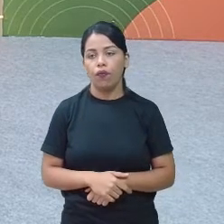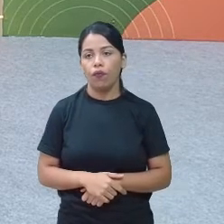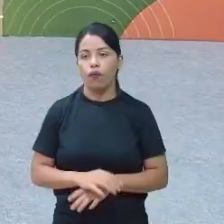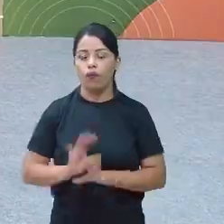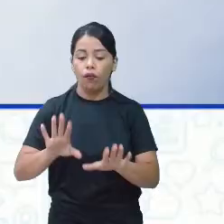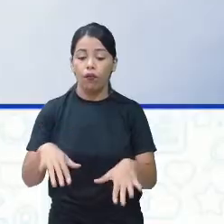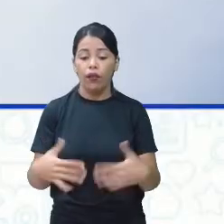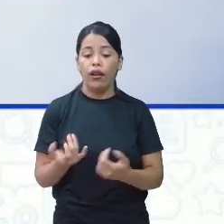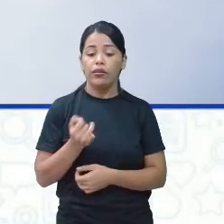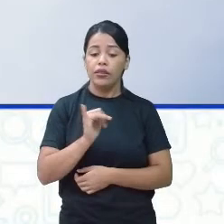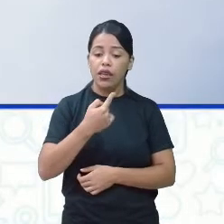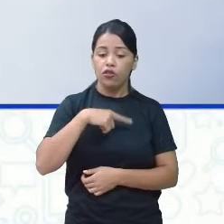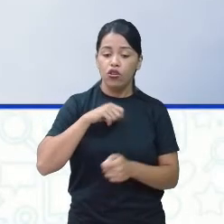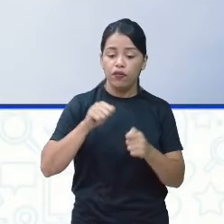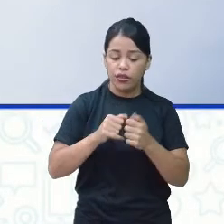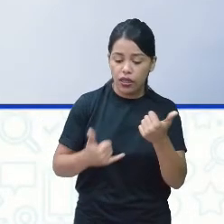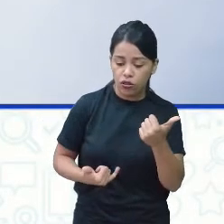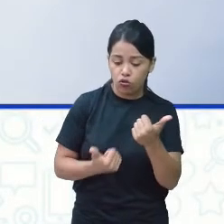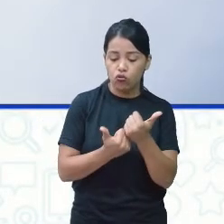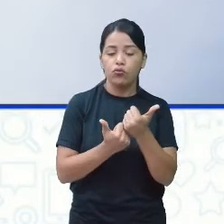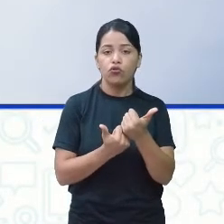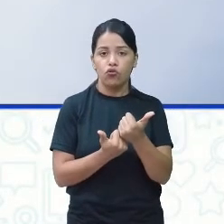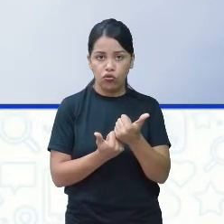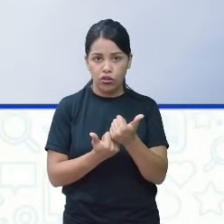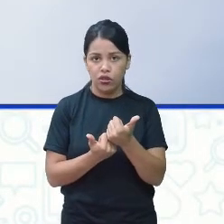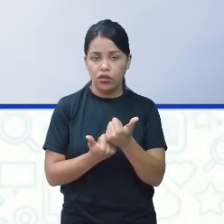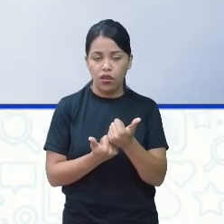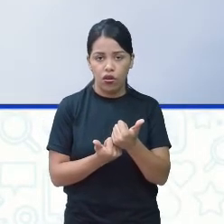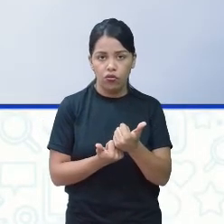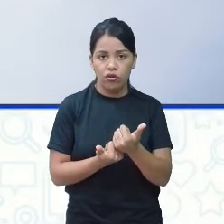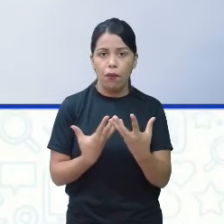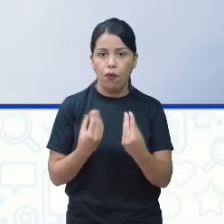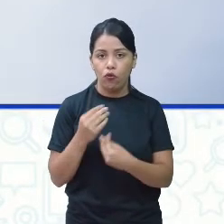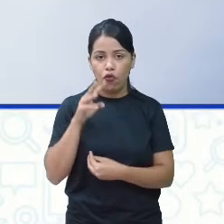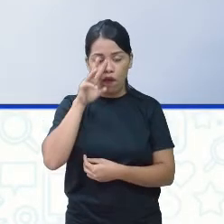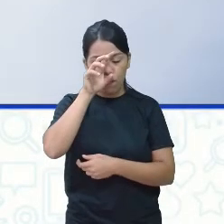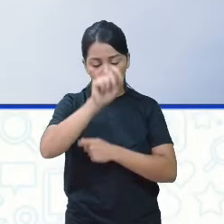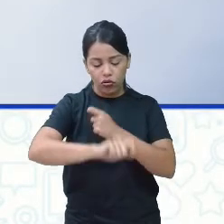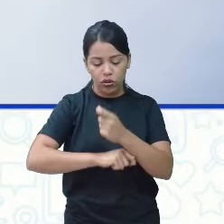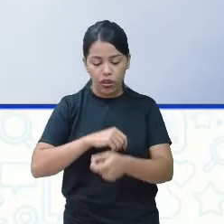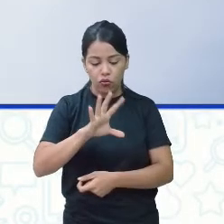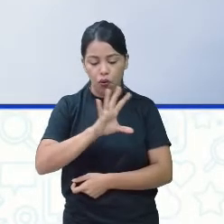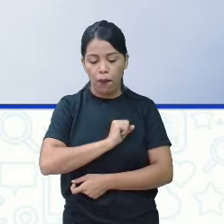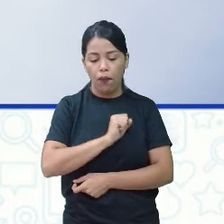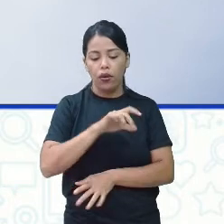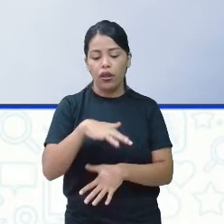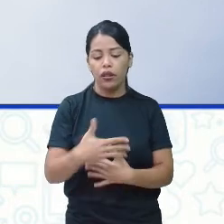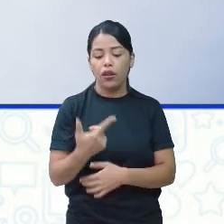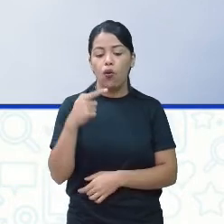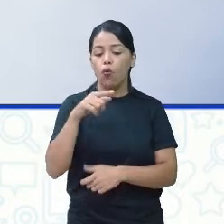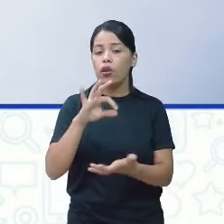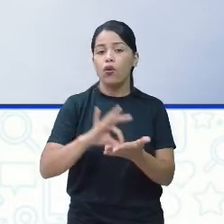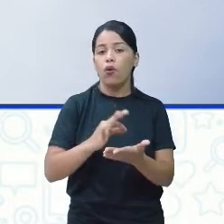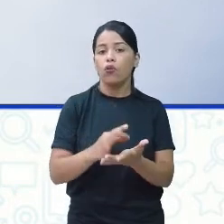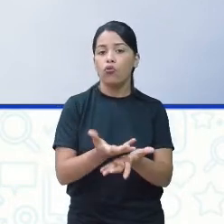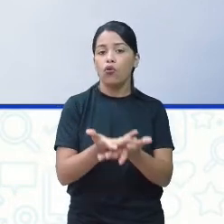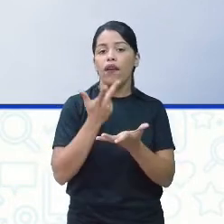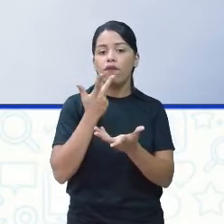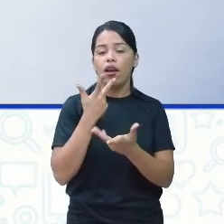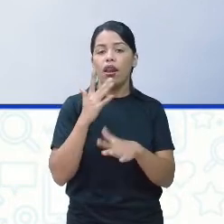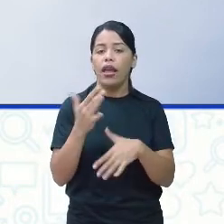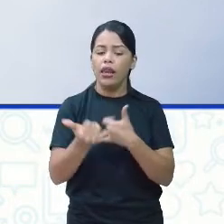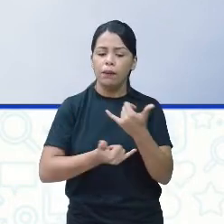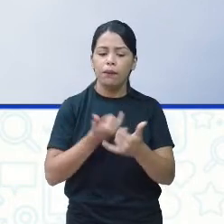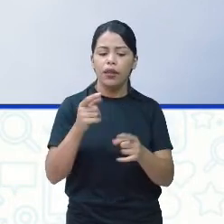Fazendo essa substituição exagerada dos amores, né, o que é que Drummond quer dizer com isso? Drummond faz também uma brincadeira com o título